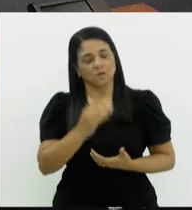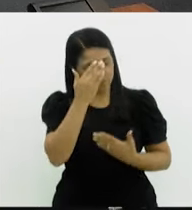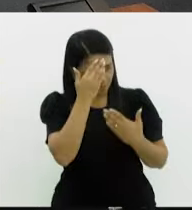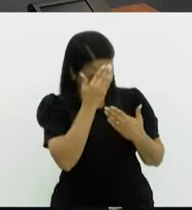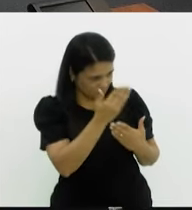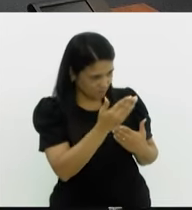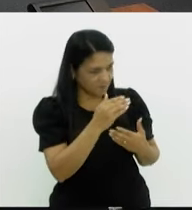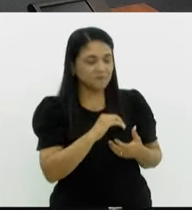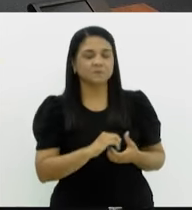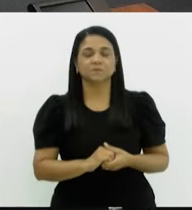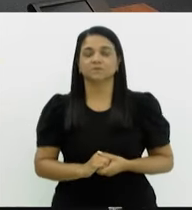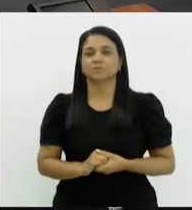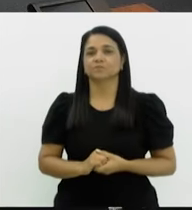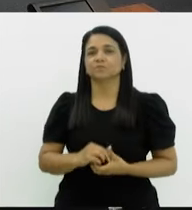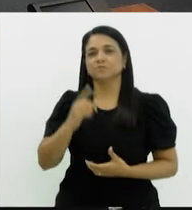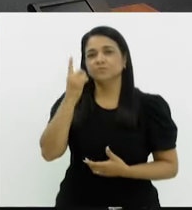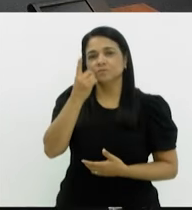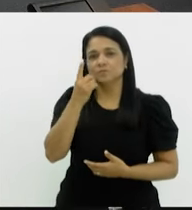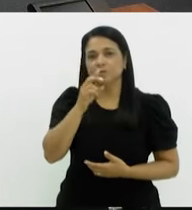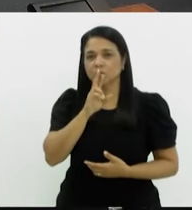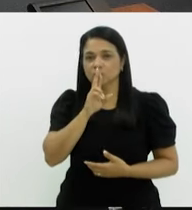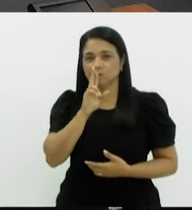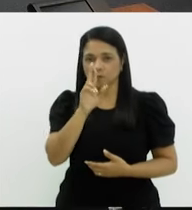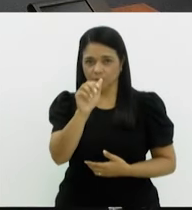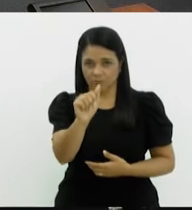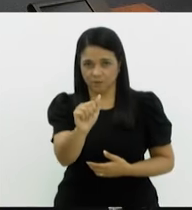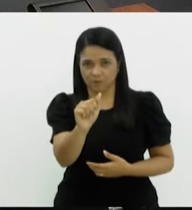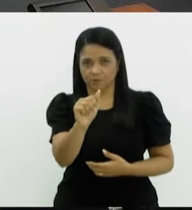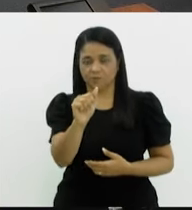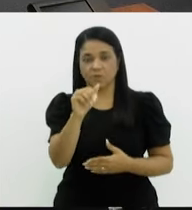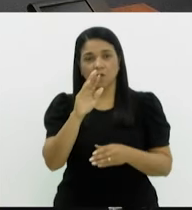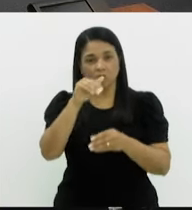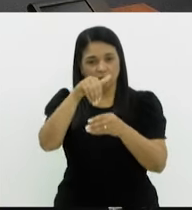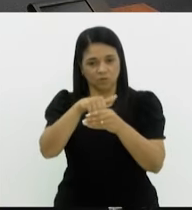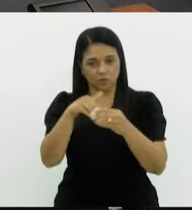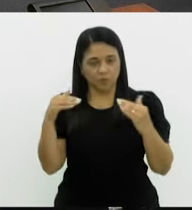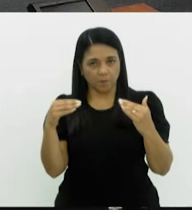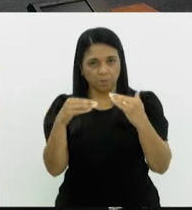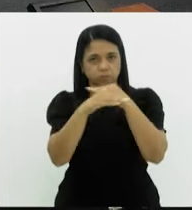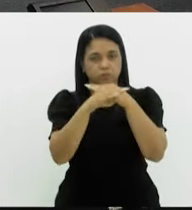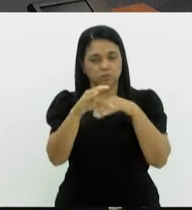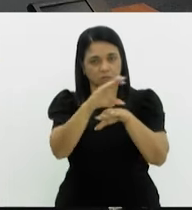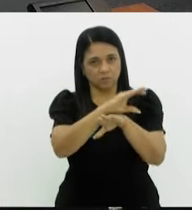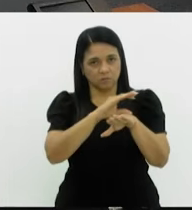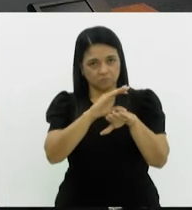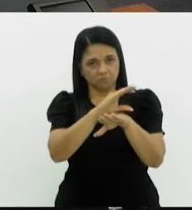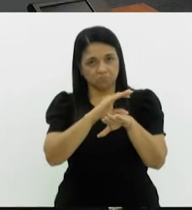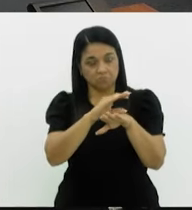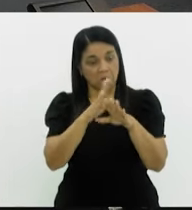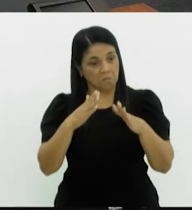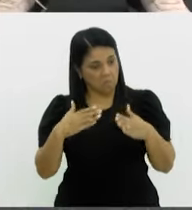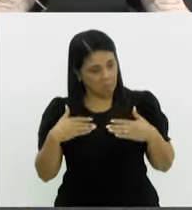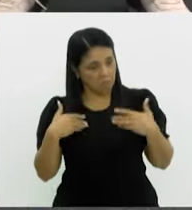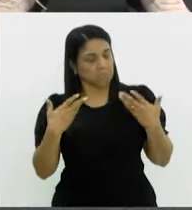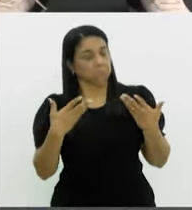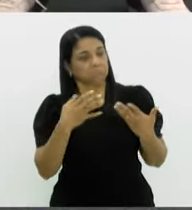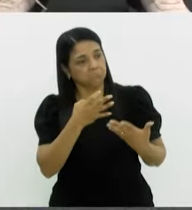Obrigado. Deputado Amorim voltou pela inconstitucionalidade. Até me